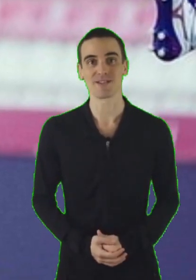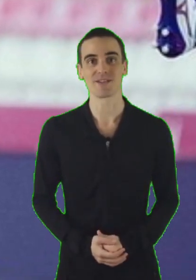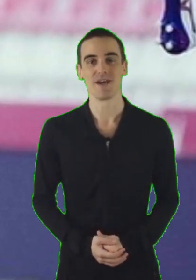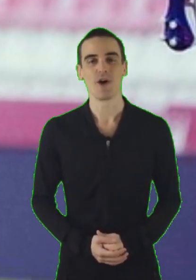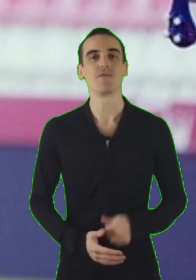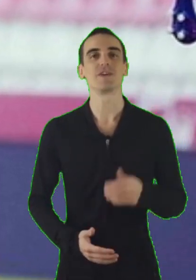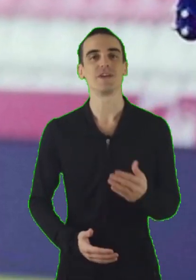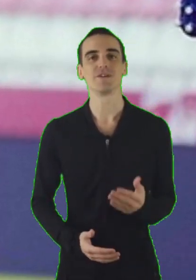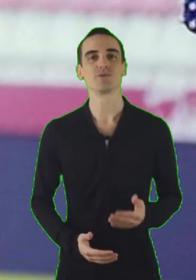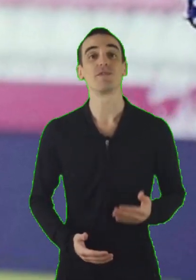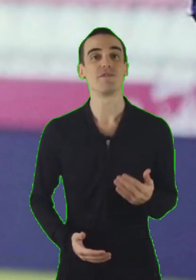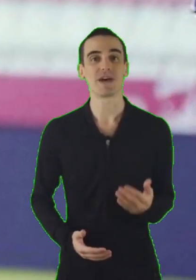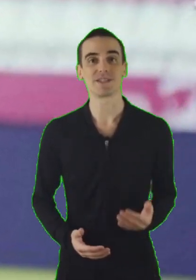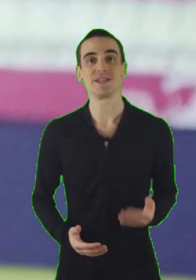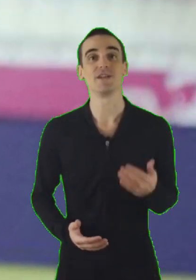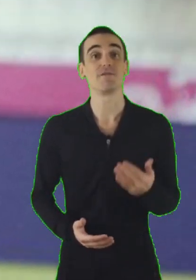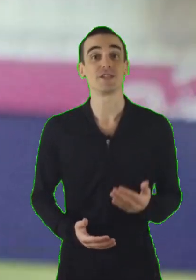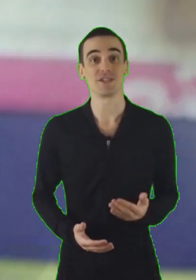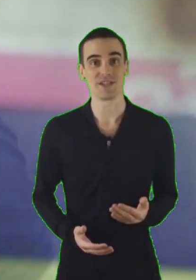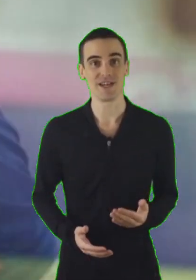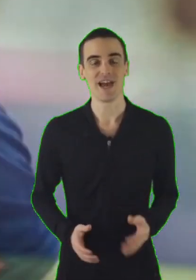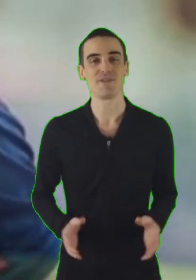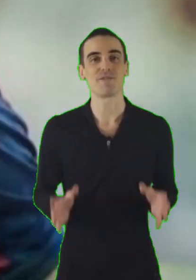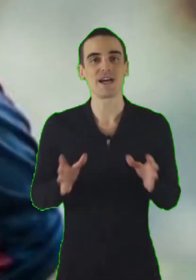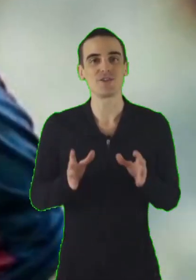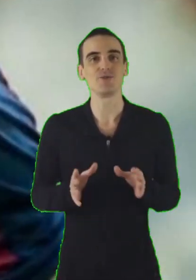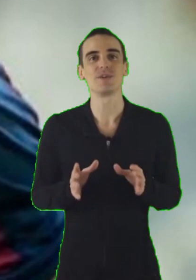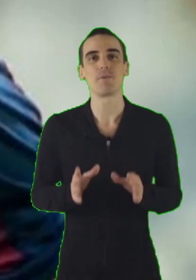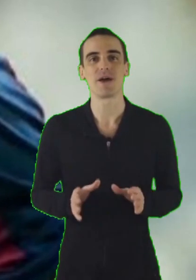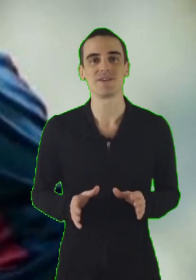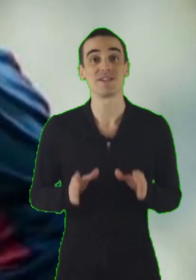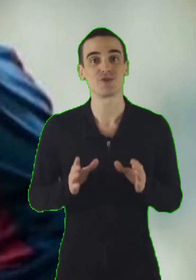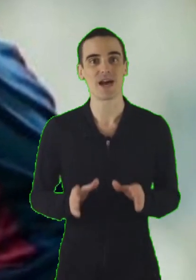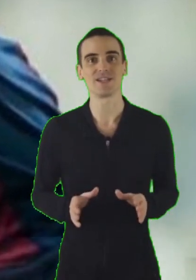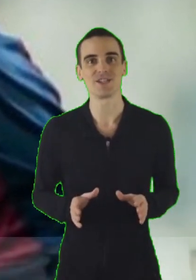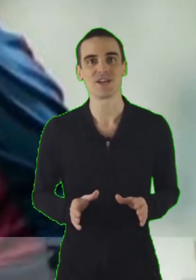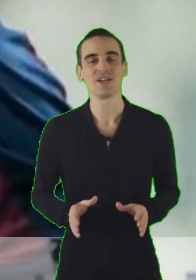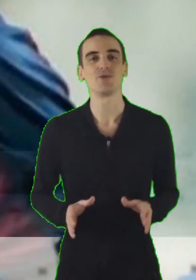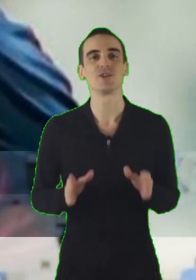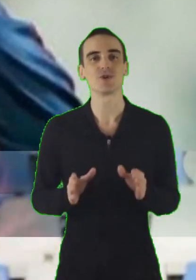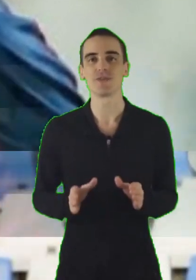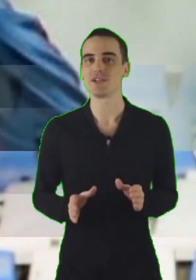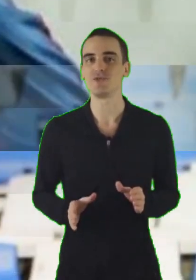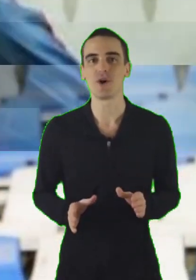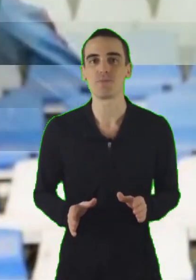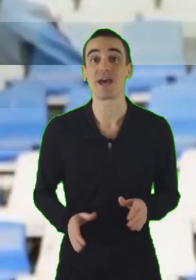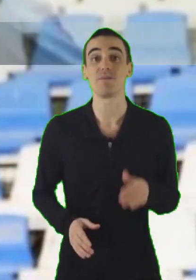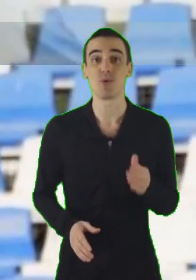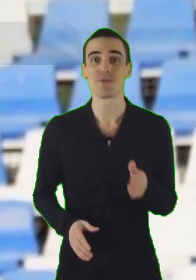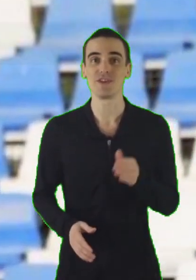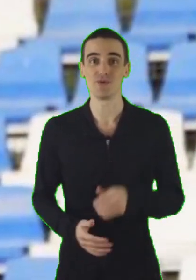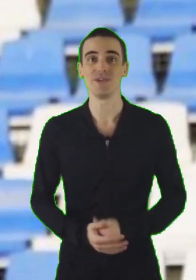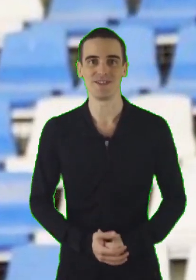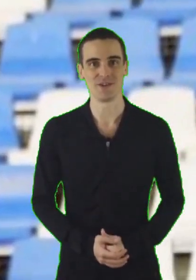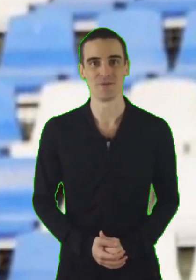para o setor ofensivo e um dos nomes que surgiram como opção é o atacante João Pedro os jogadores está atualmente no alvada dos Emirados Árabes